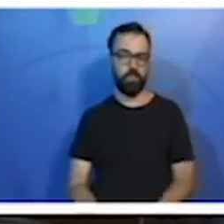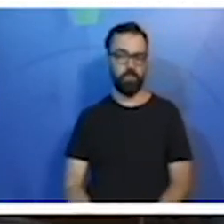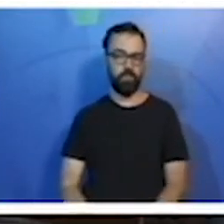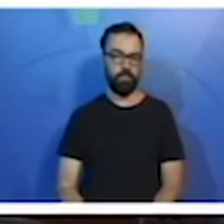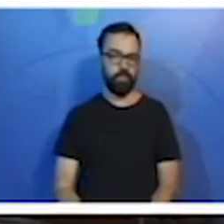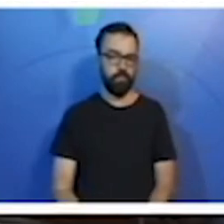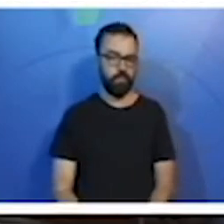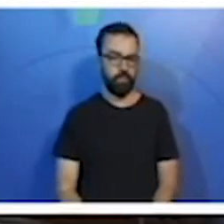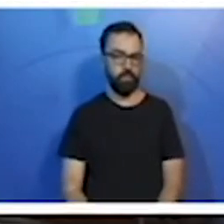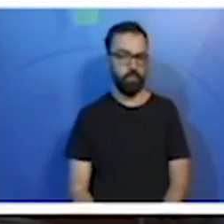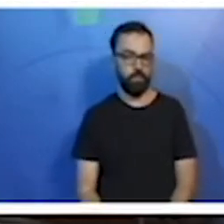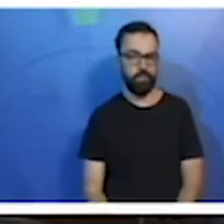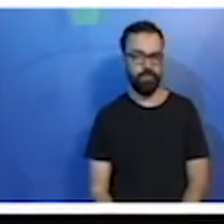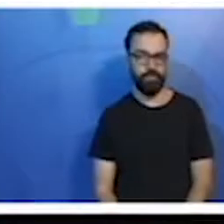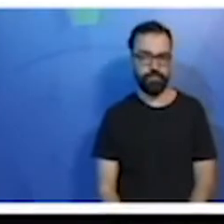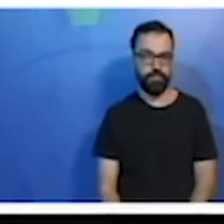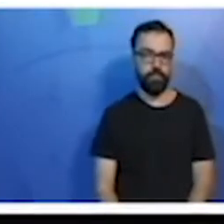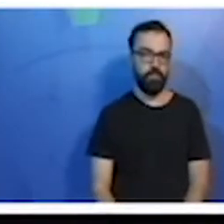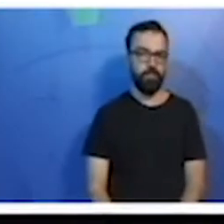também